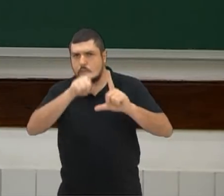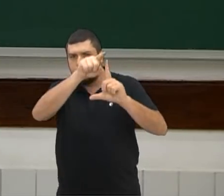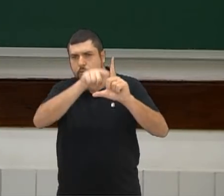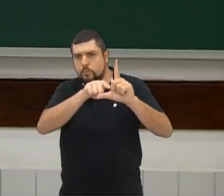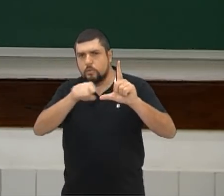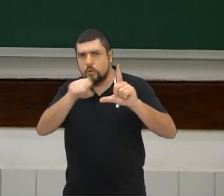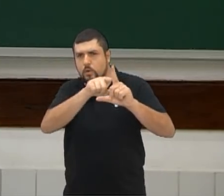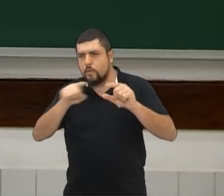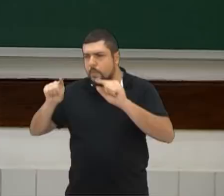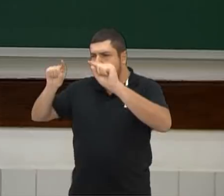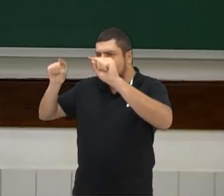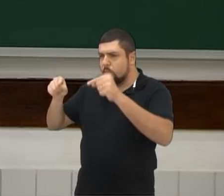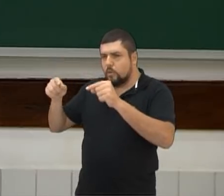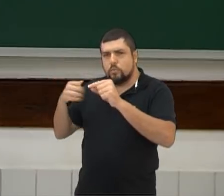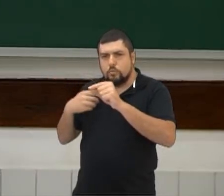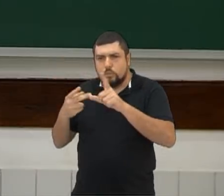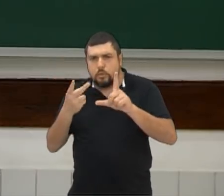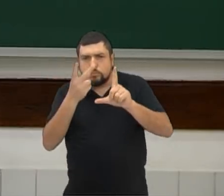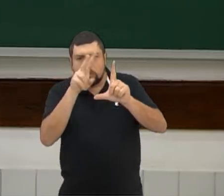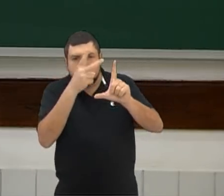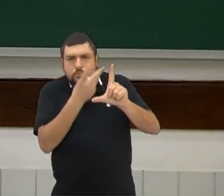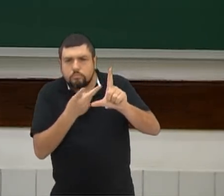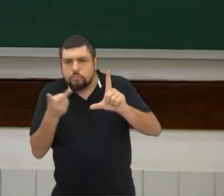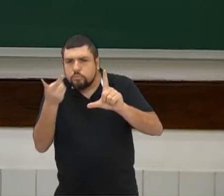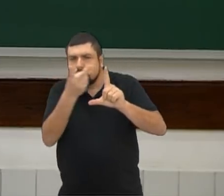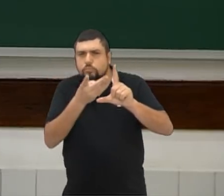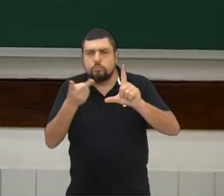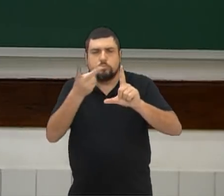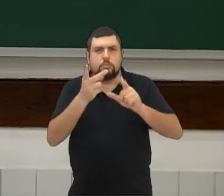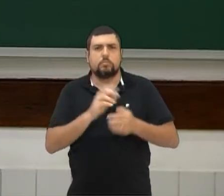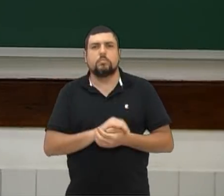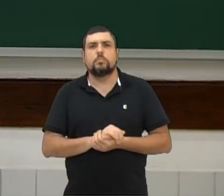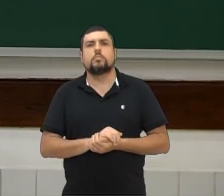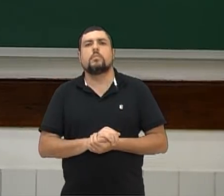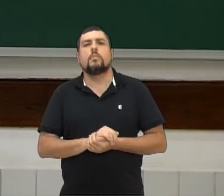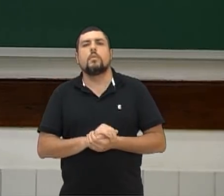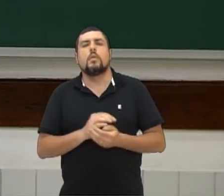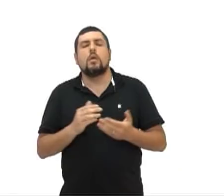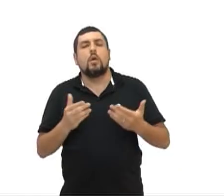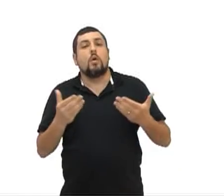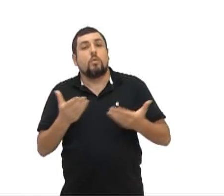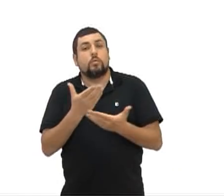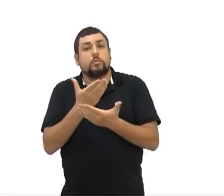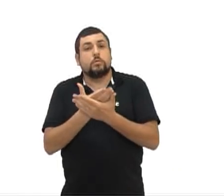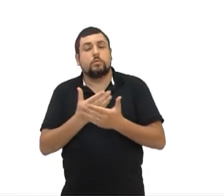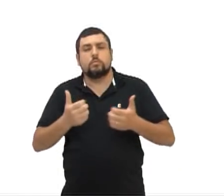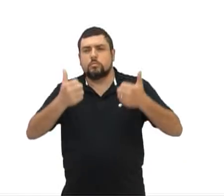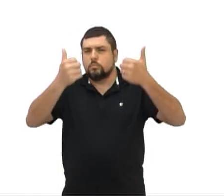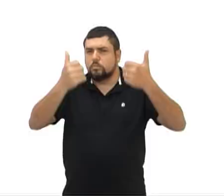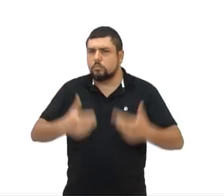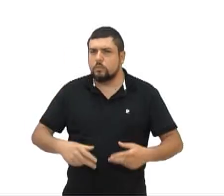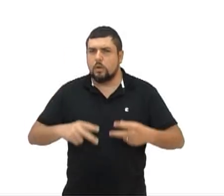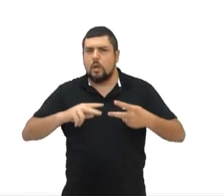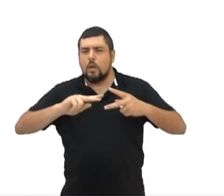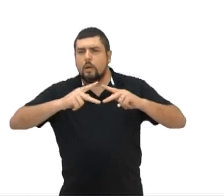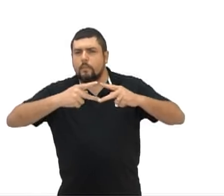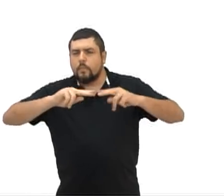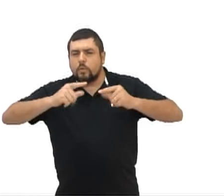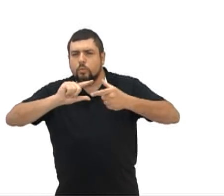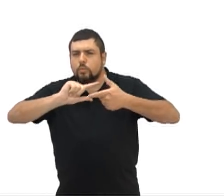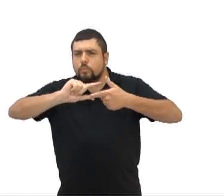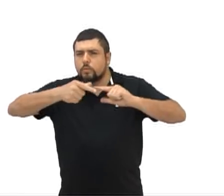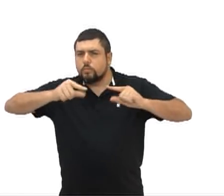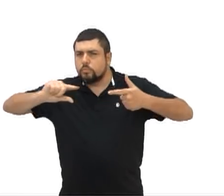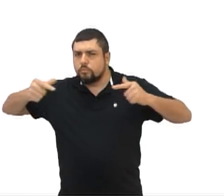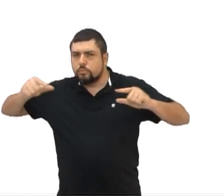vocês localizavam, ok? Então, nessa aula de hoje, nós vamos trabalhar com polígonos,